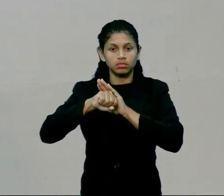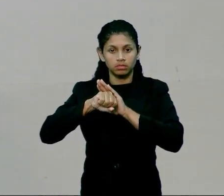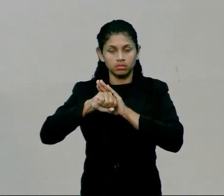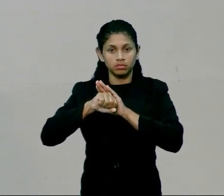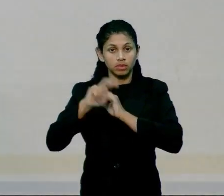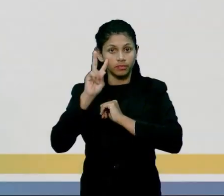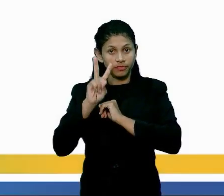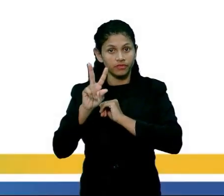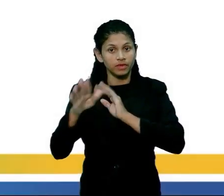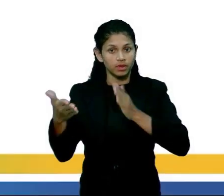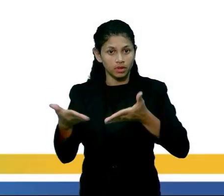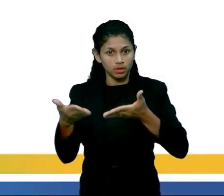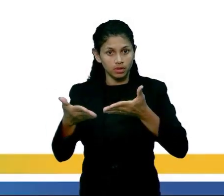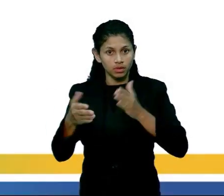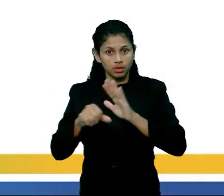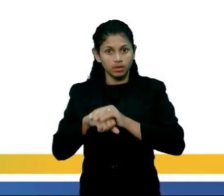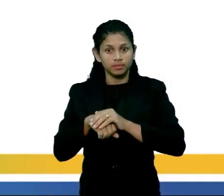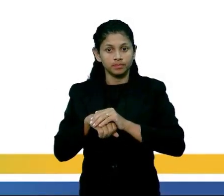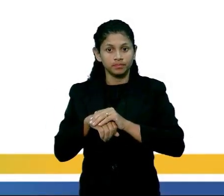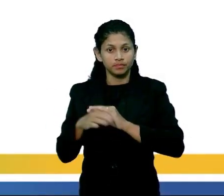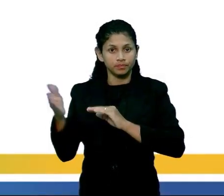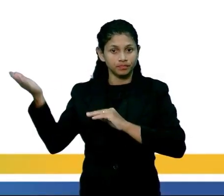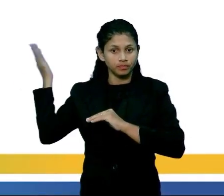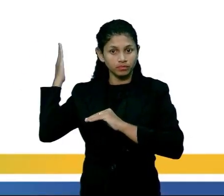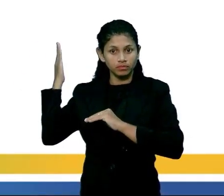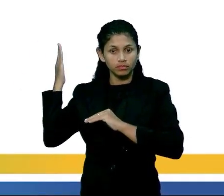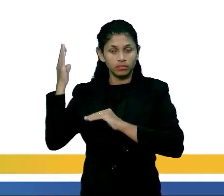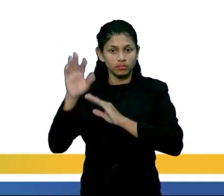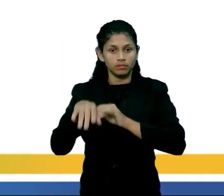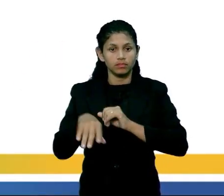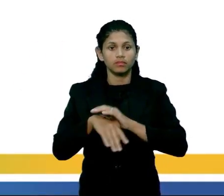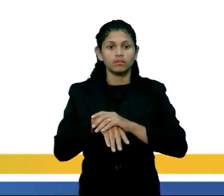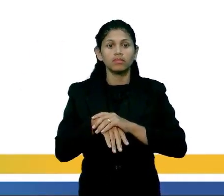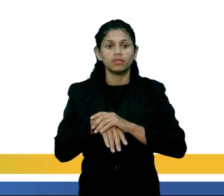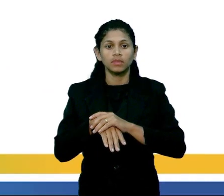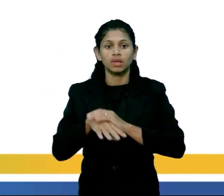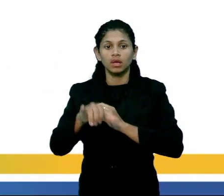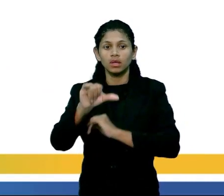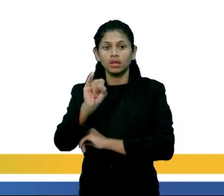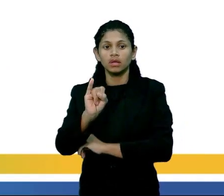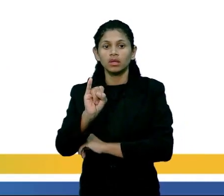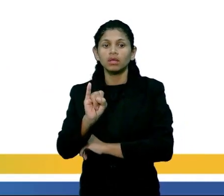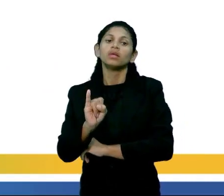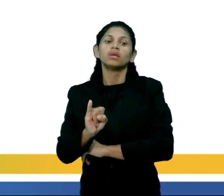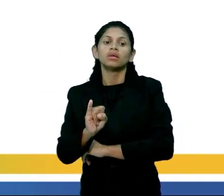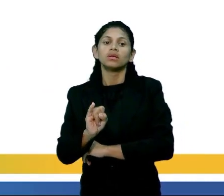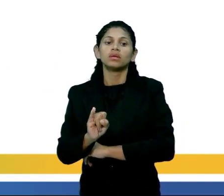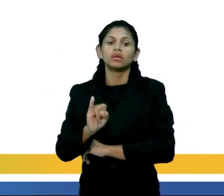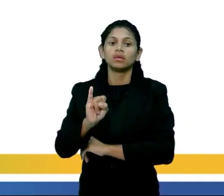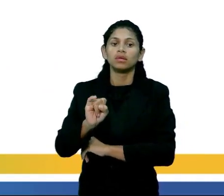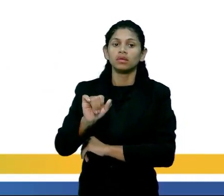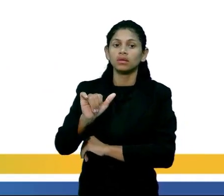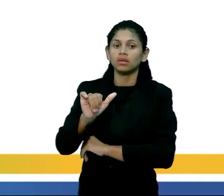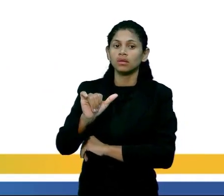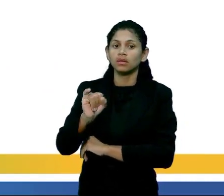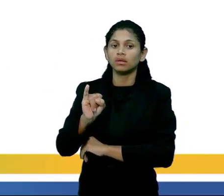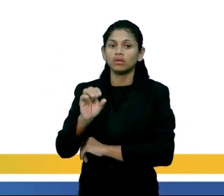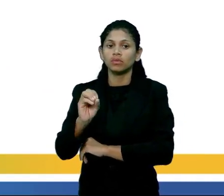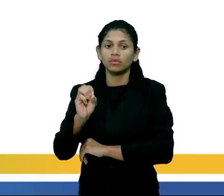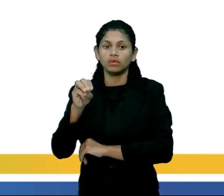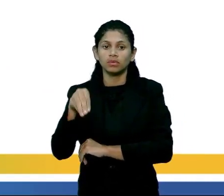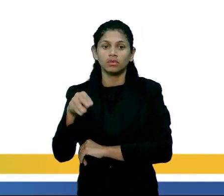já em seguida, que é contração isométrica, isotônica. A isométrica é força sem